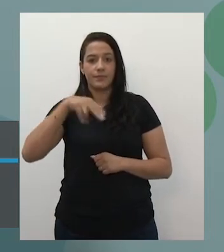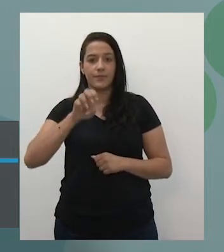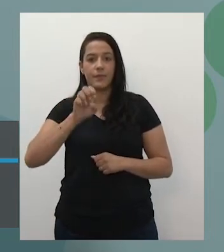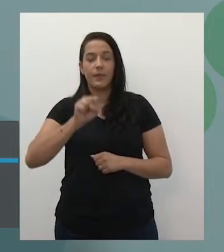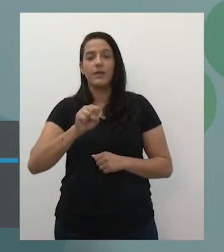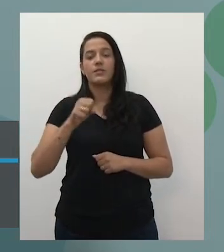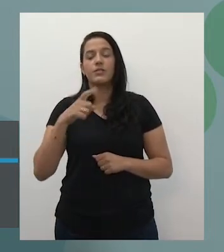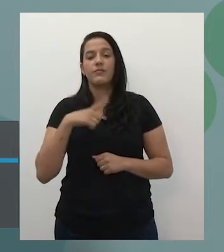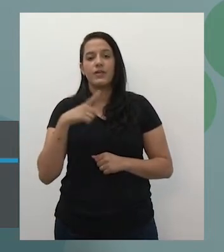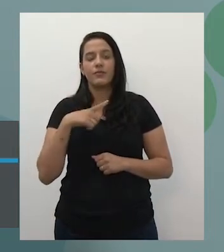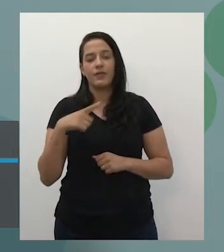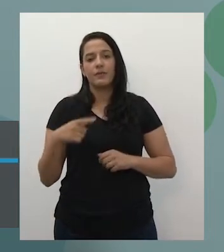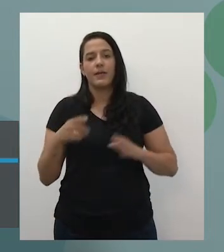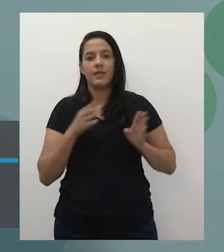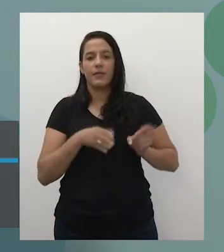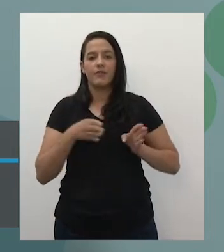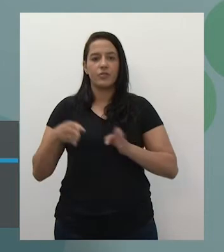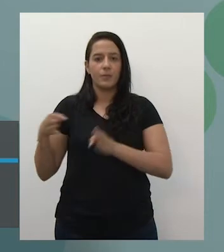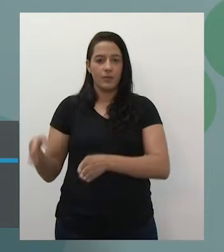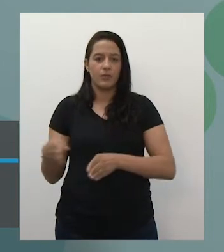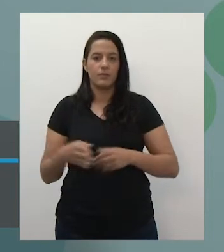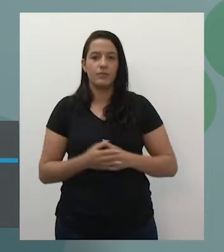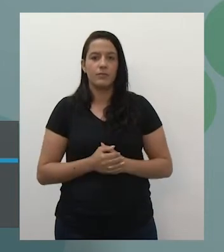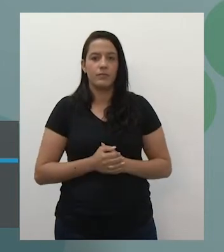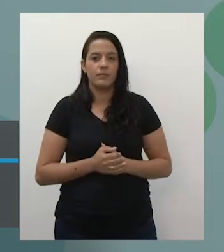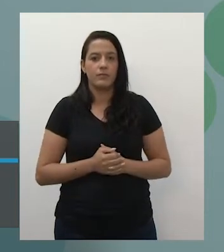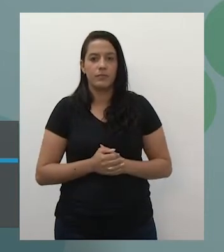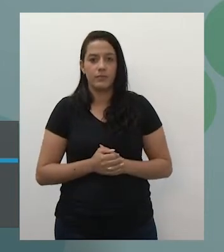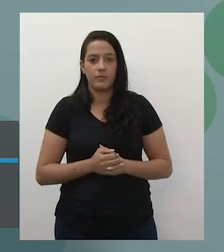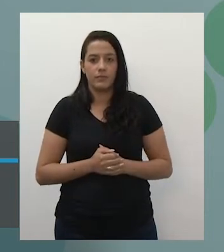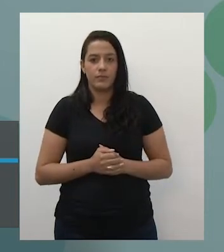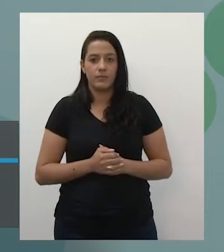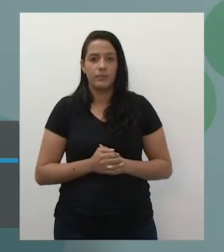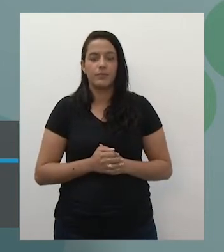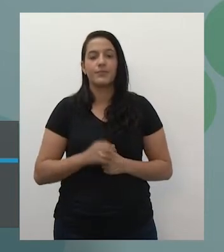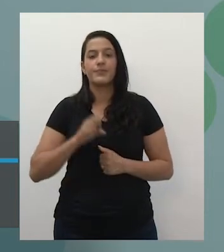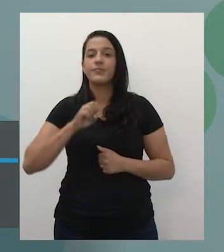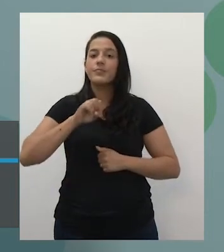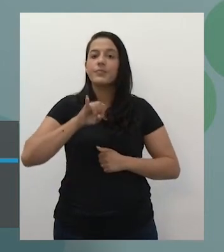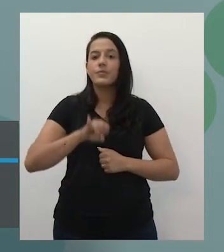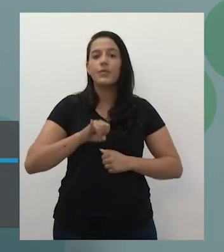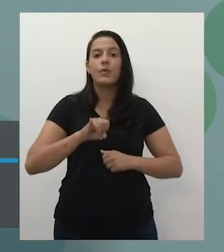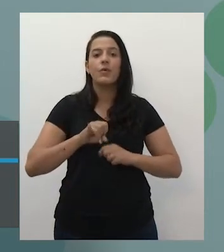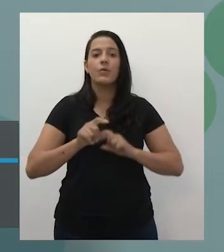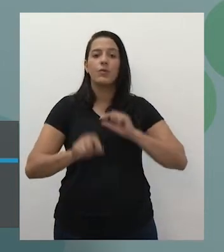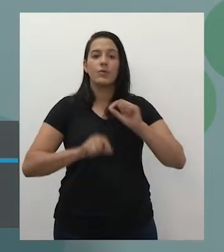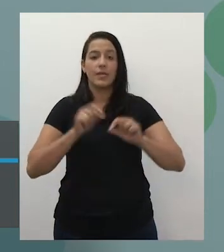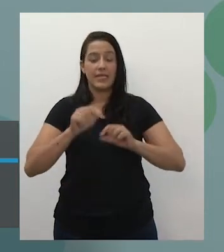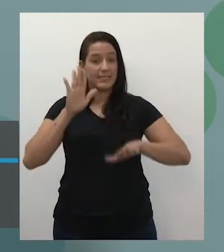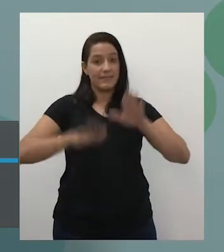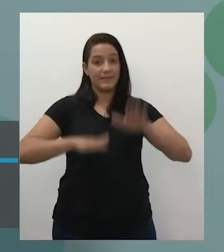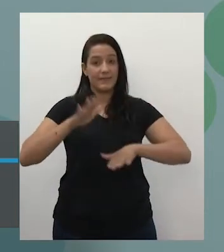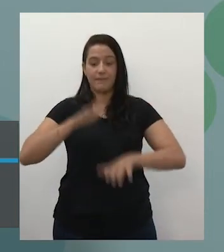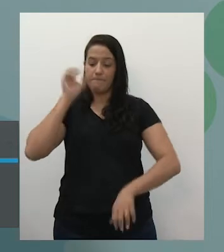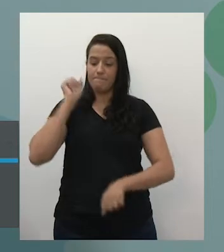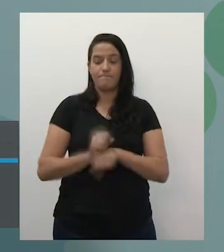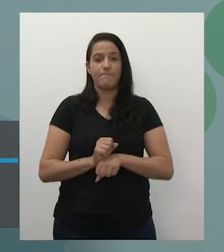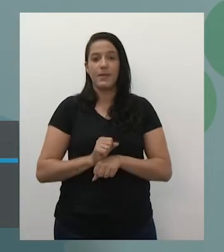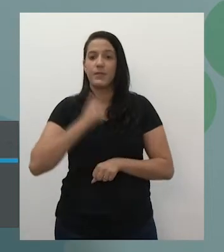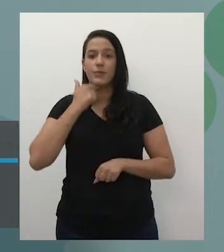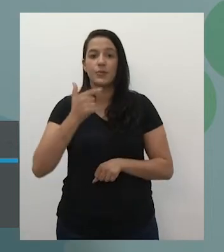é um aprendizado, né, e um aprendizado vivido por todos aí, né, nesses dias. Tem uma fala bem bacana aqui